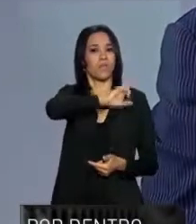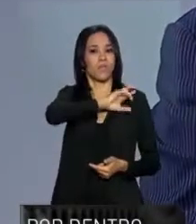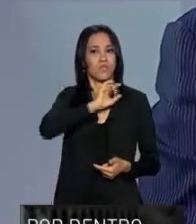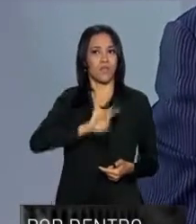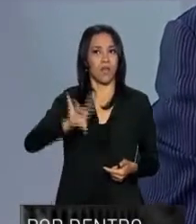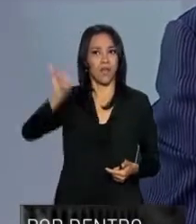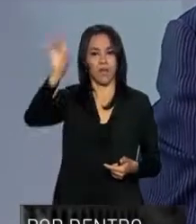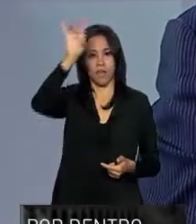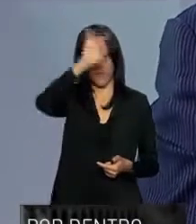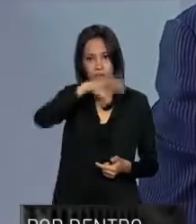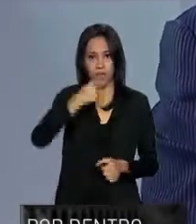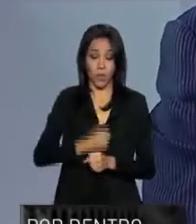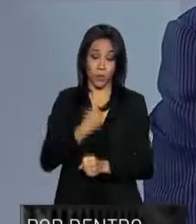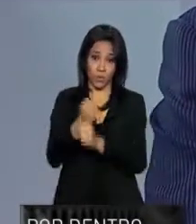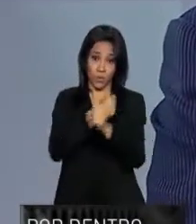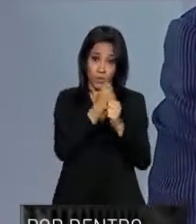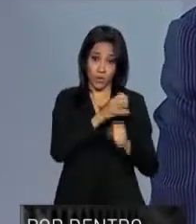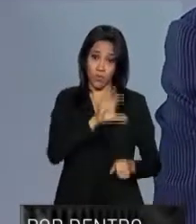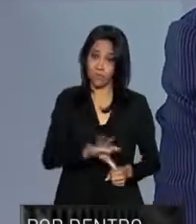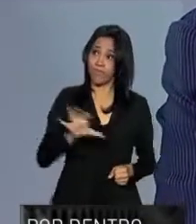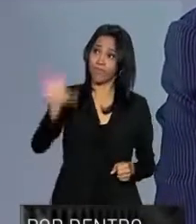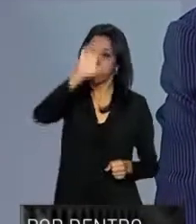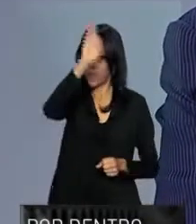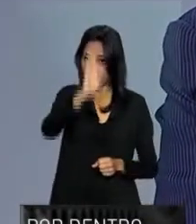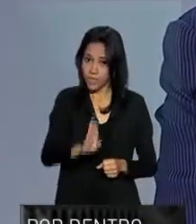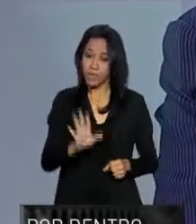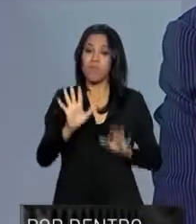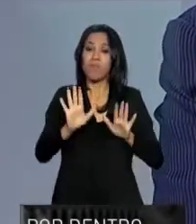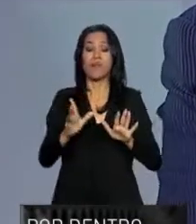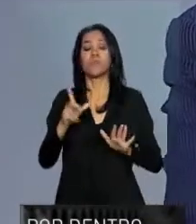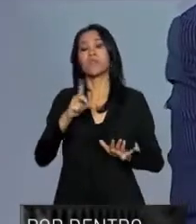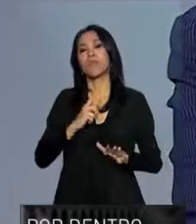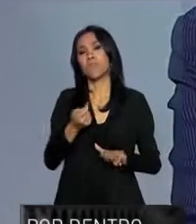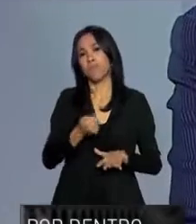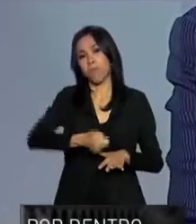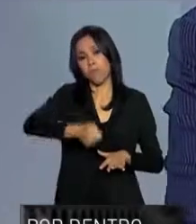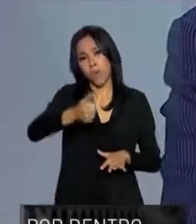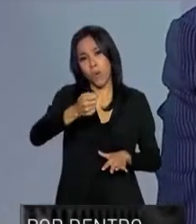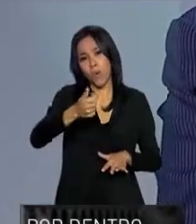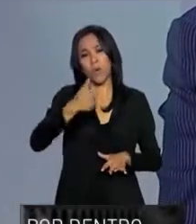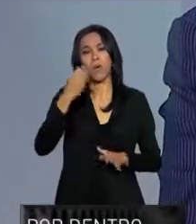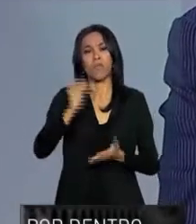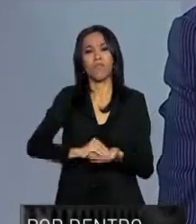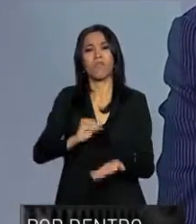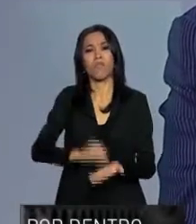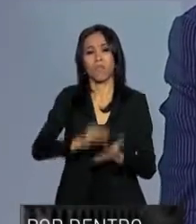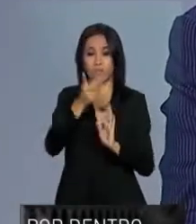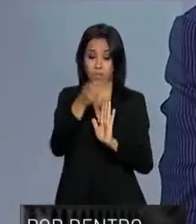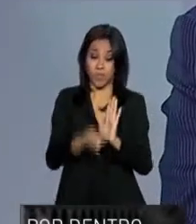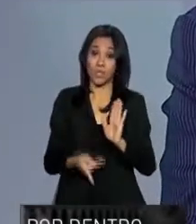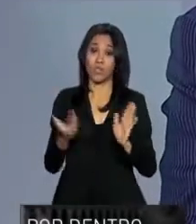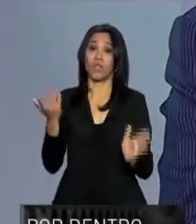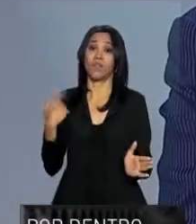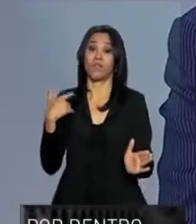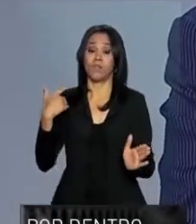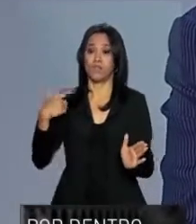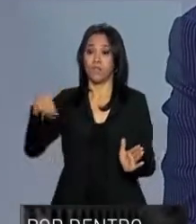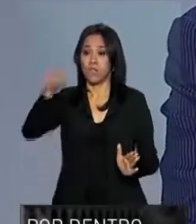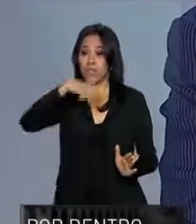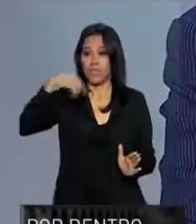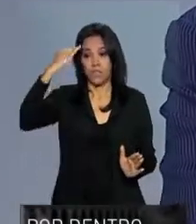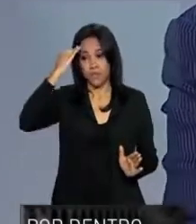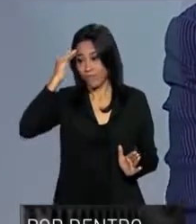obras em boa parte do país mas também temos uma pouca capacidade de projecto uma pouca capacidade de entendimento por parte